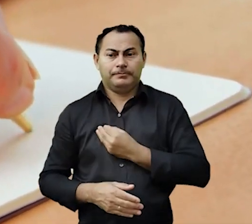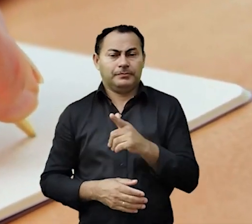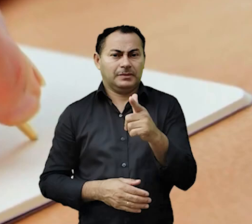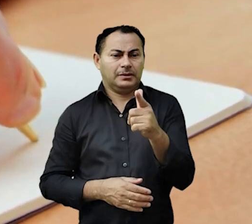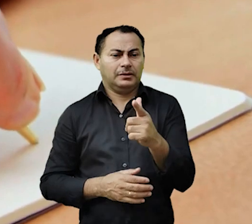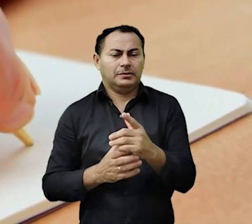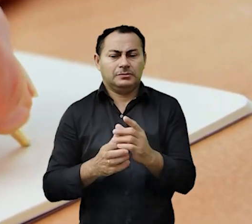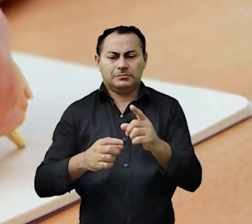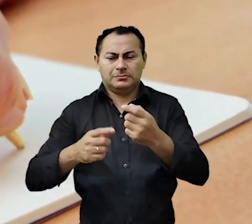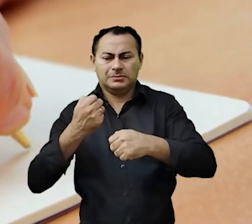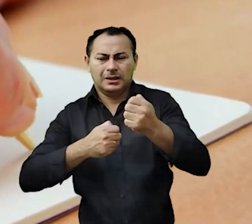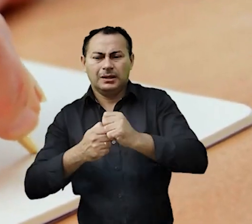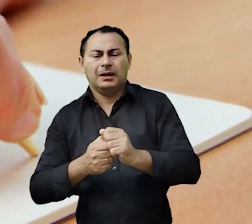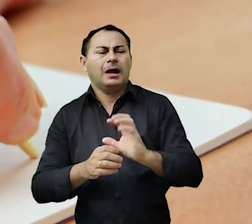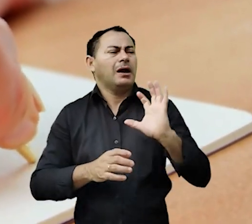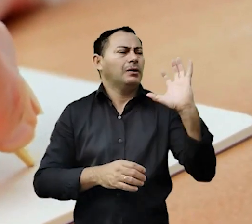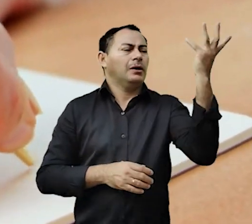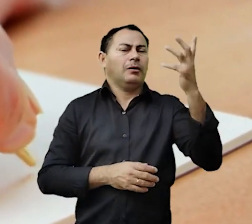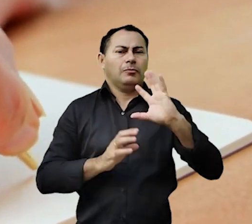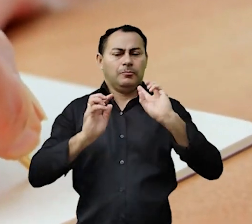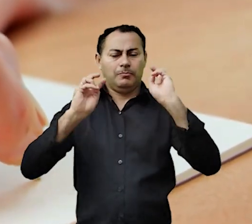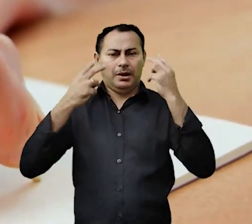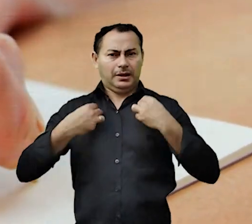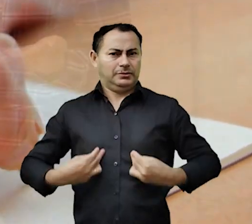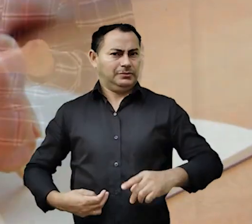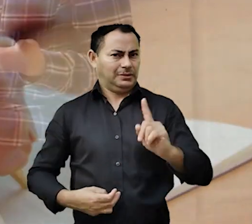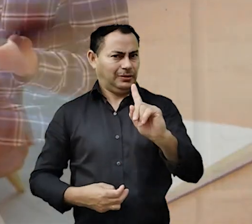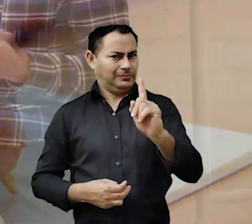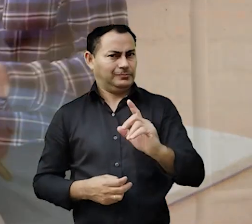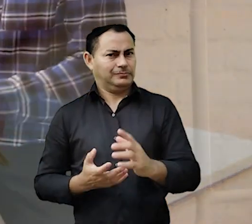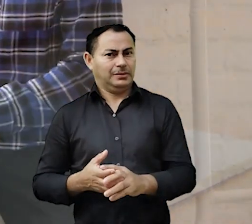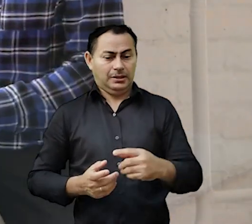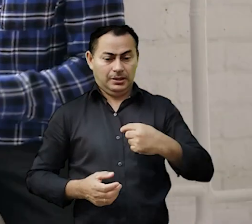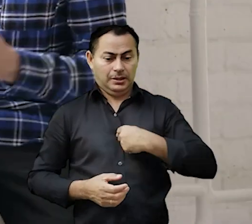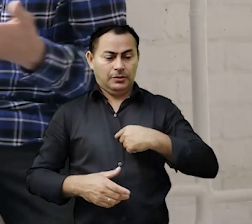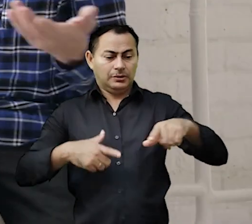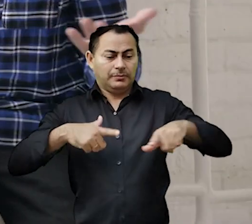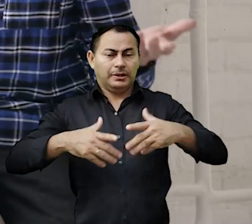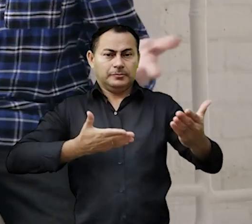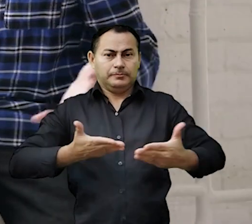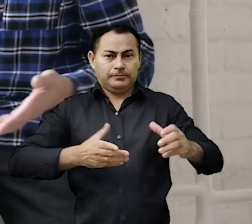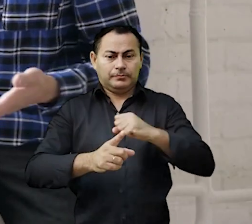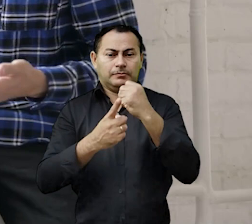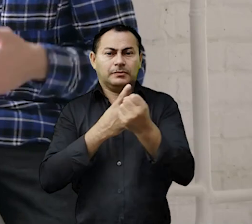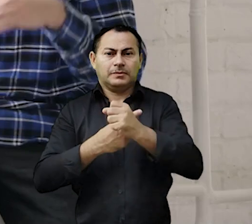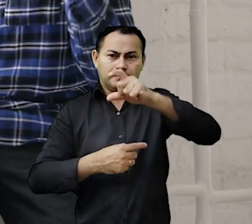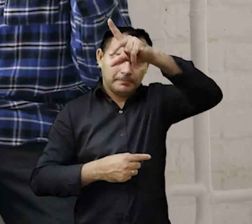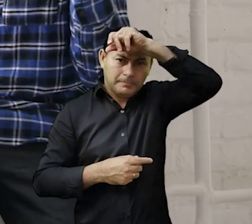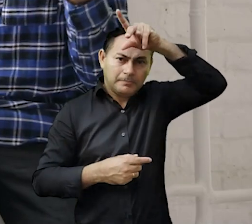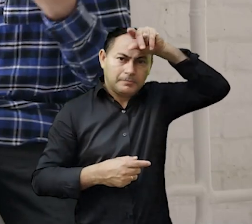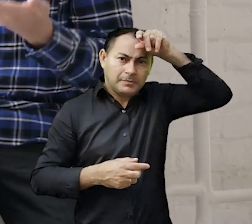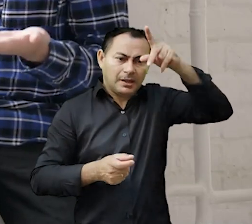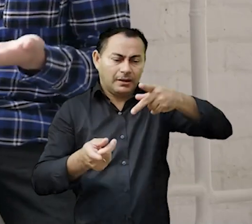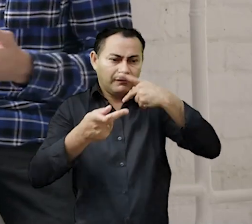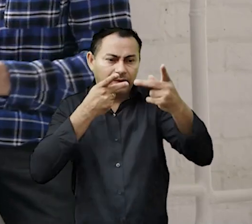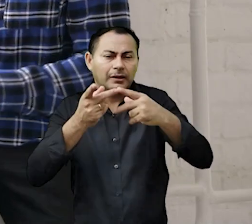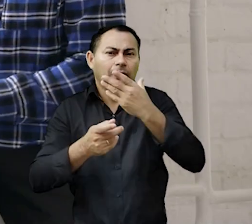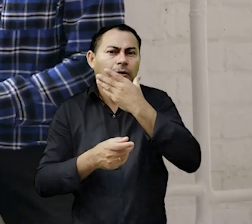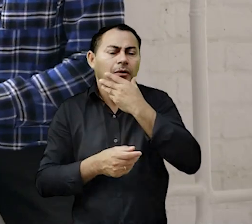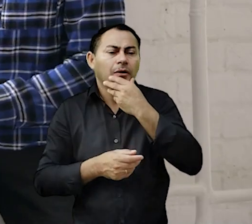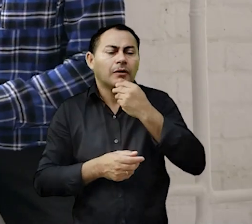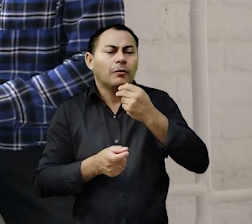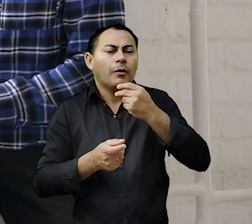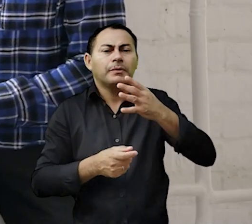Não existe esse negócio de acidente humano. Quando eu trabalhava no serviço social da prefeitura, disse a